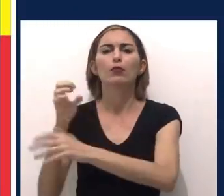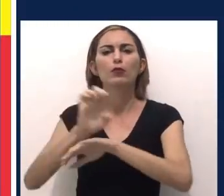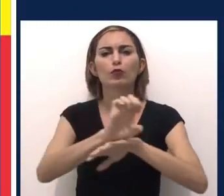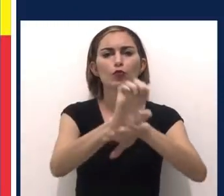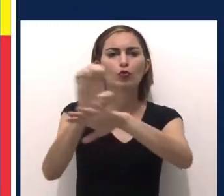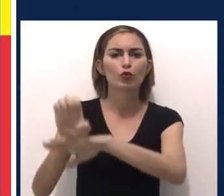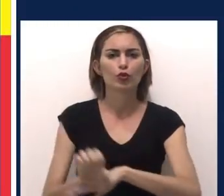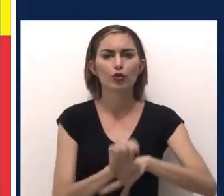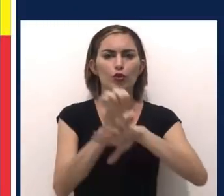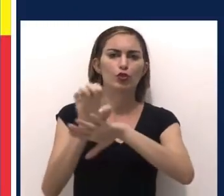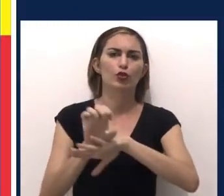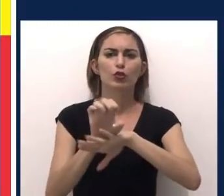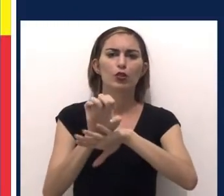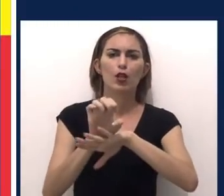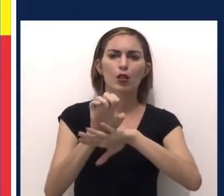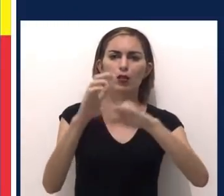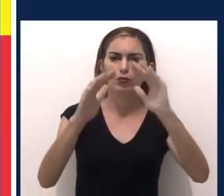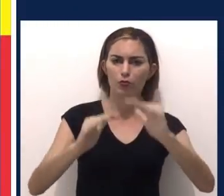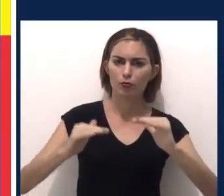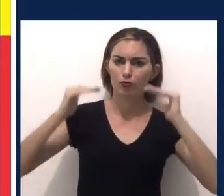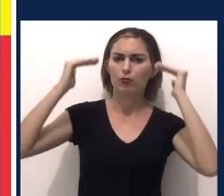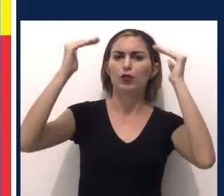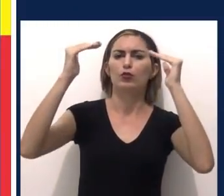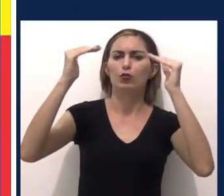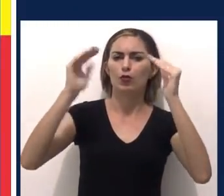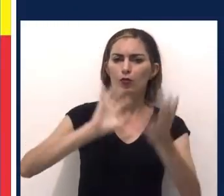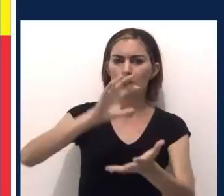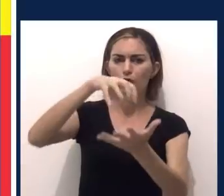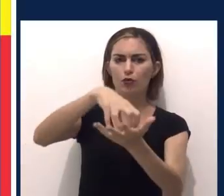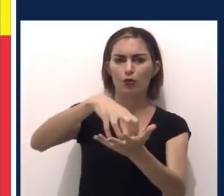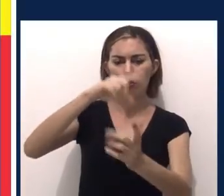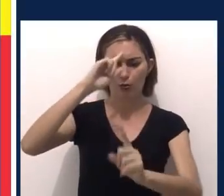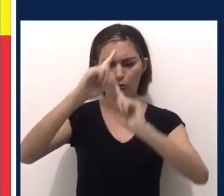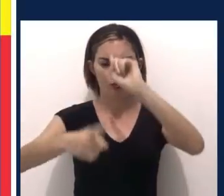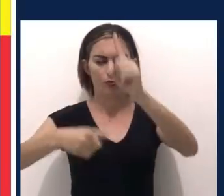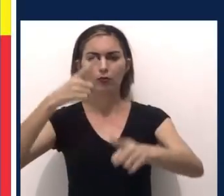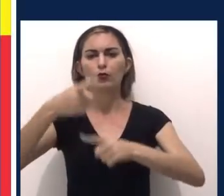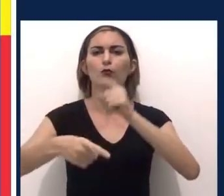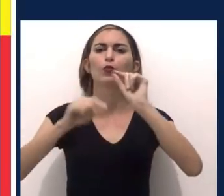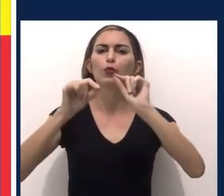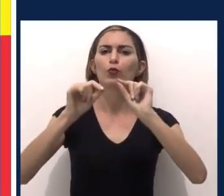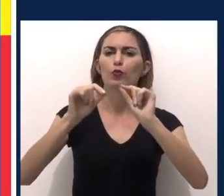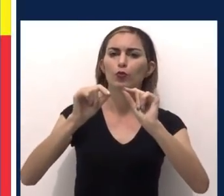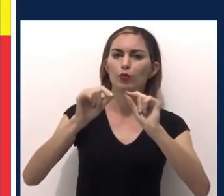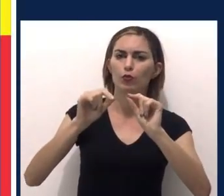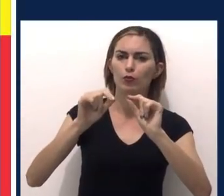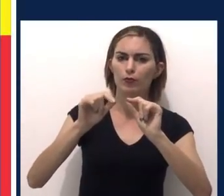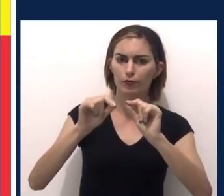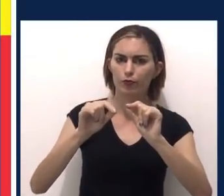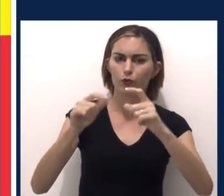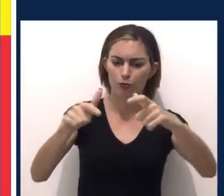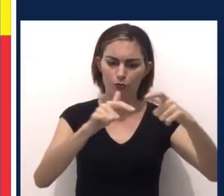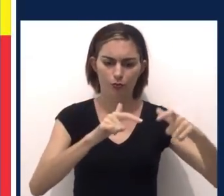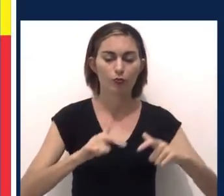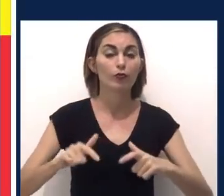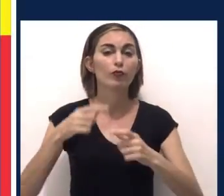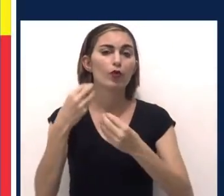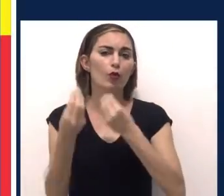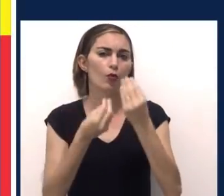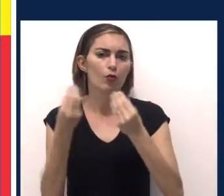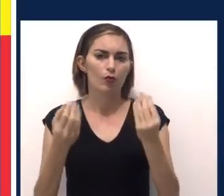dos Estados nacionais, o absolutismo e a centralização política na construção dos